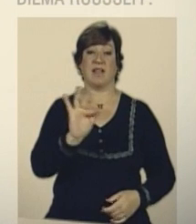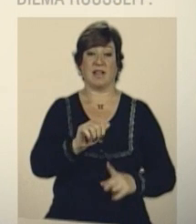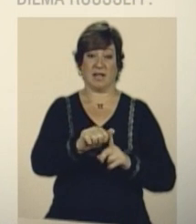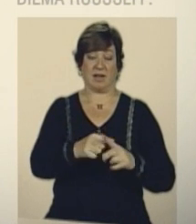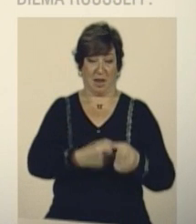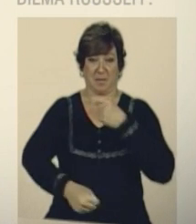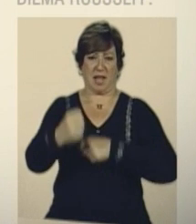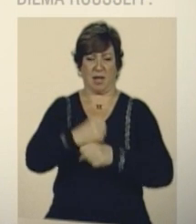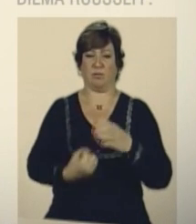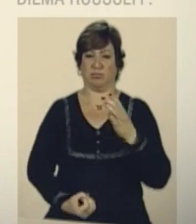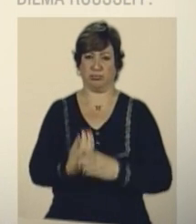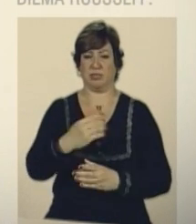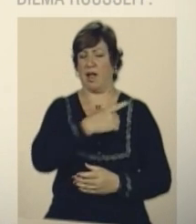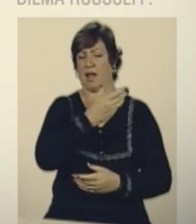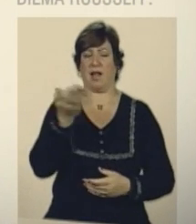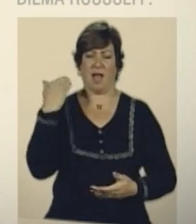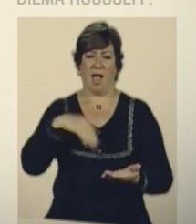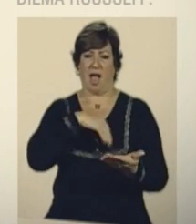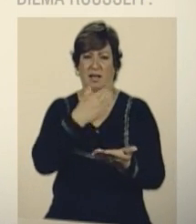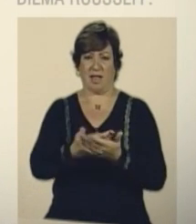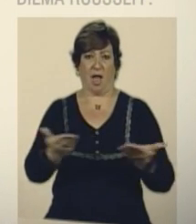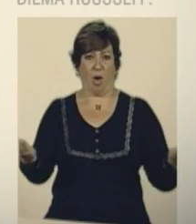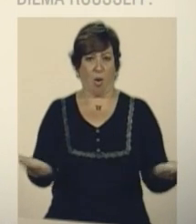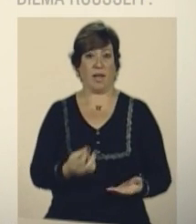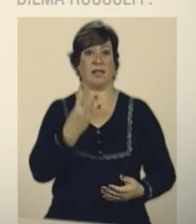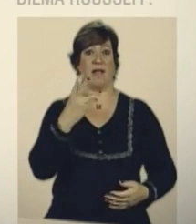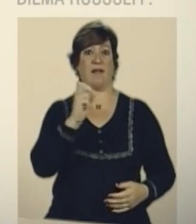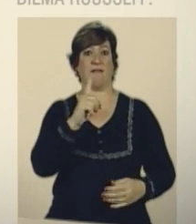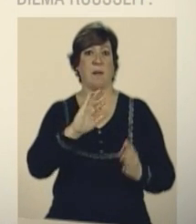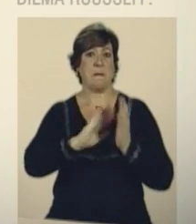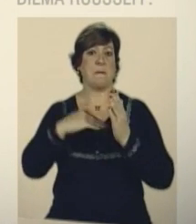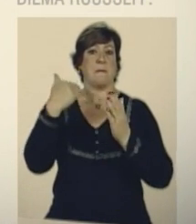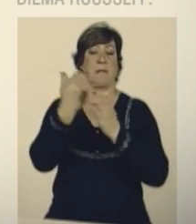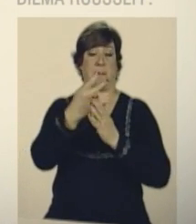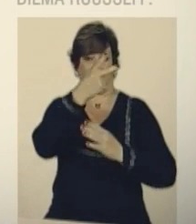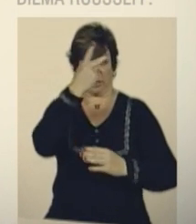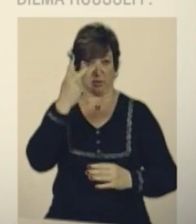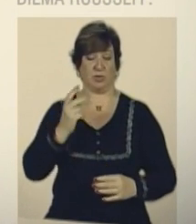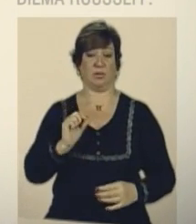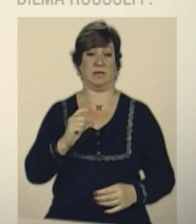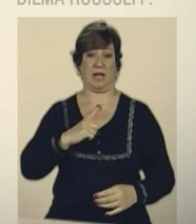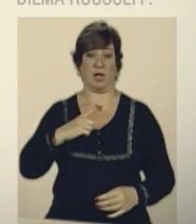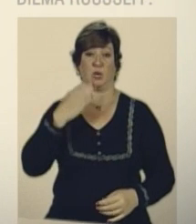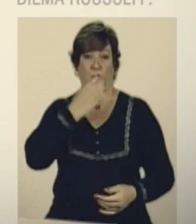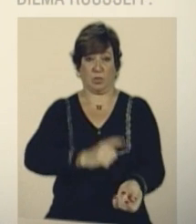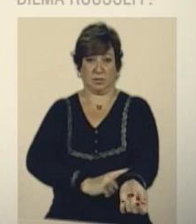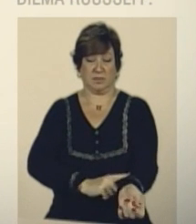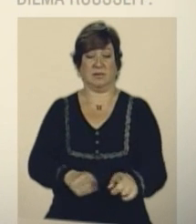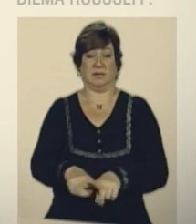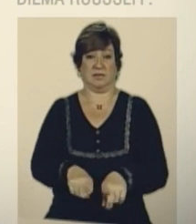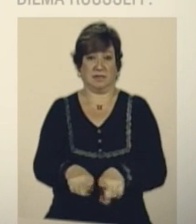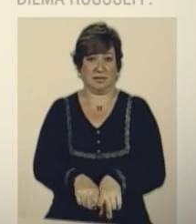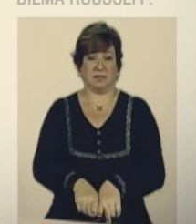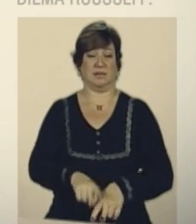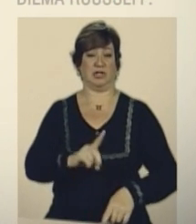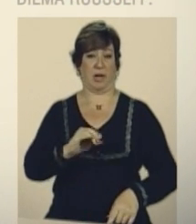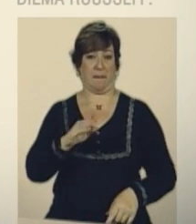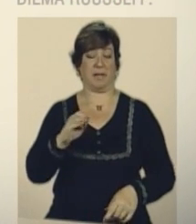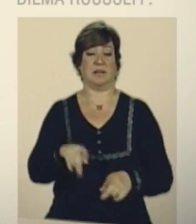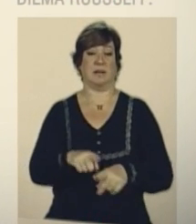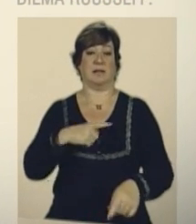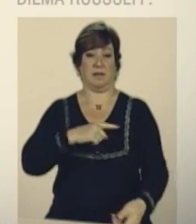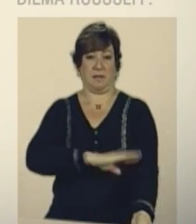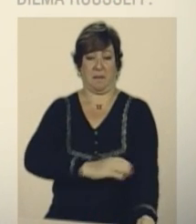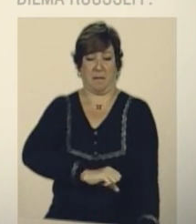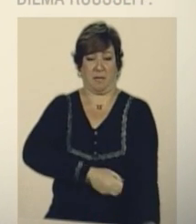passado de lá para cá mais que triplicou o número de diabéticos hipertensos que recebem remédio de graça